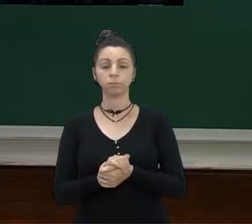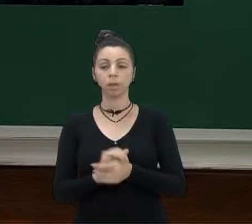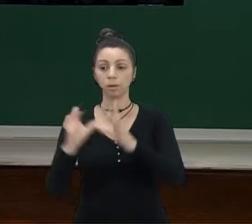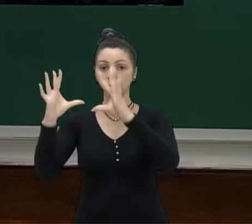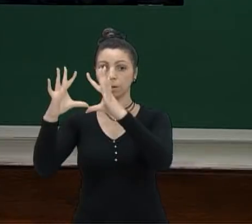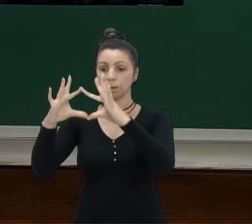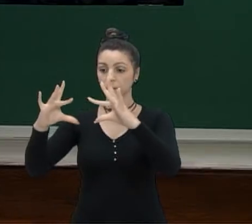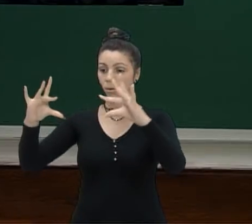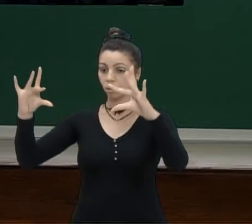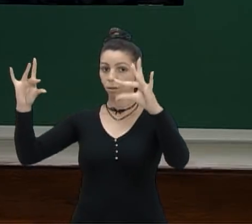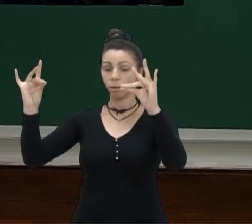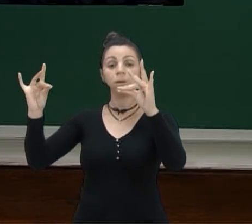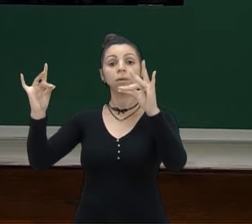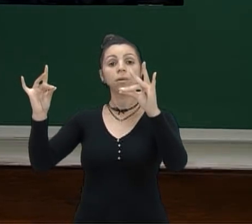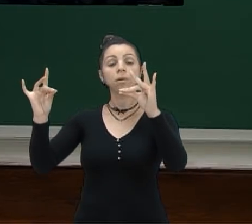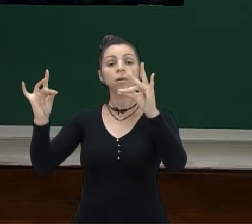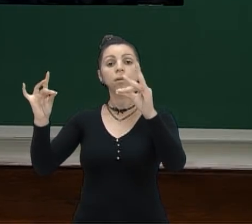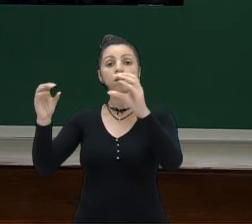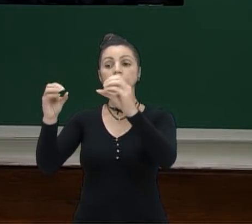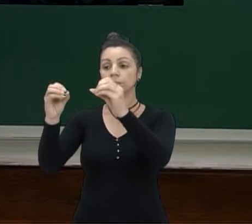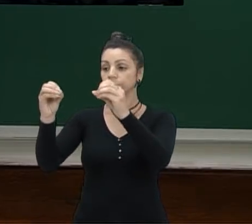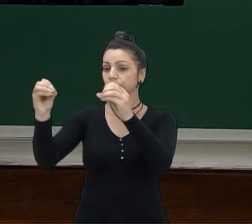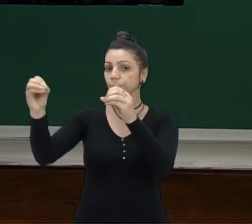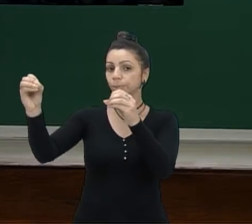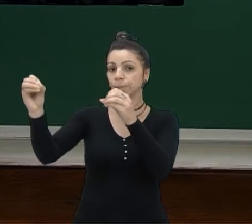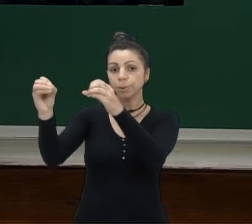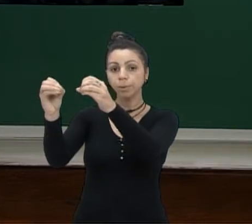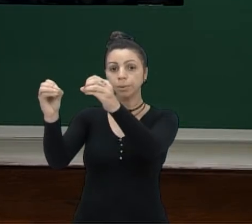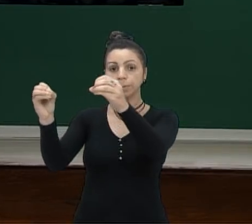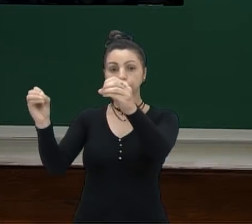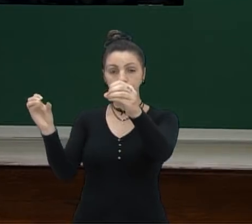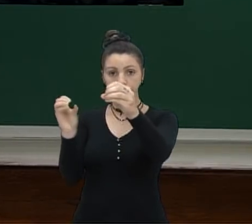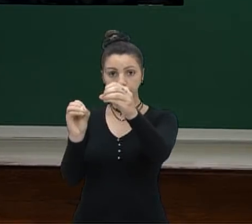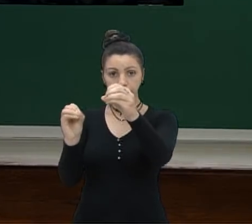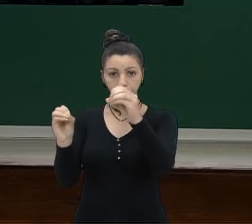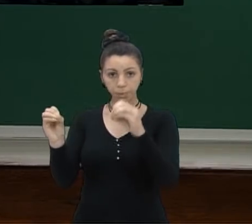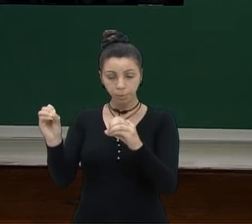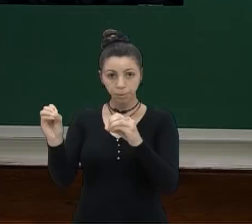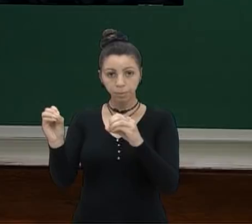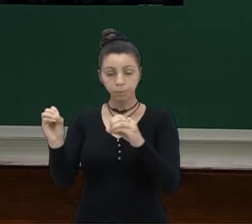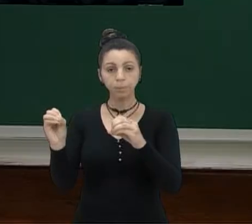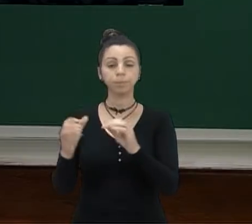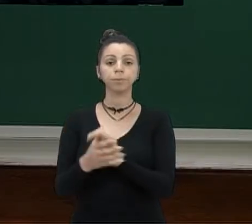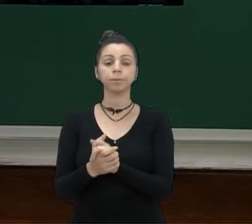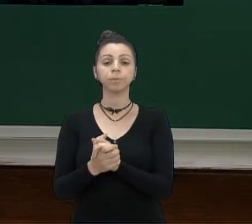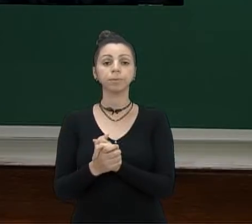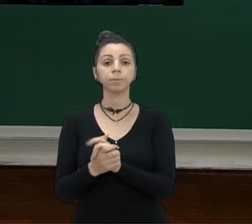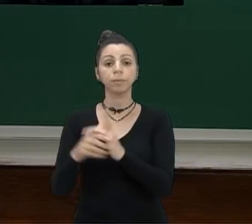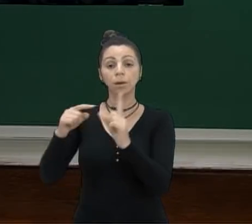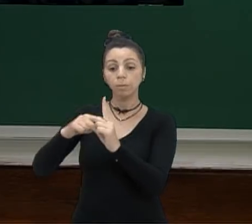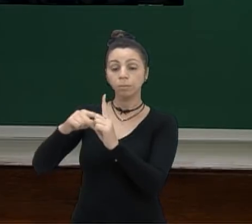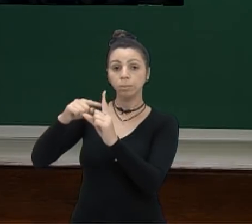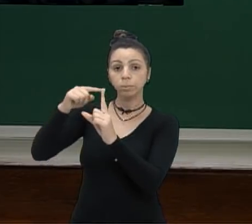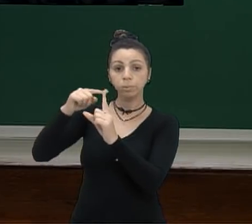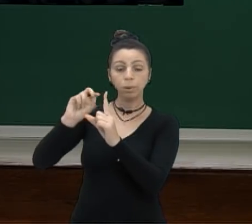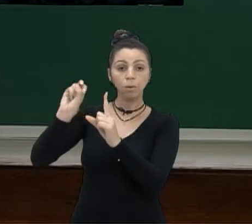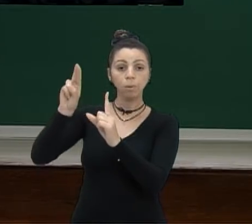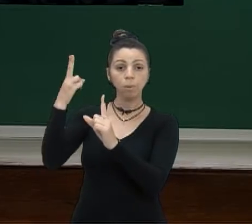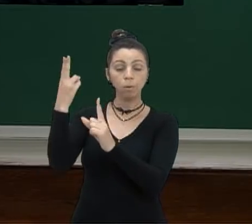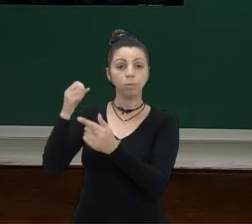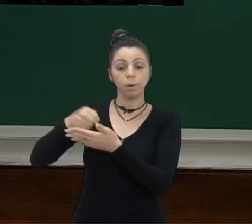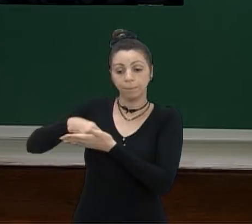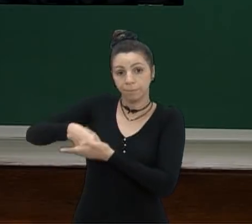líquido estão um pouco mais afastadas do que no estado sólido, graças à temperatura ou a